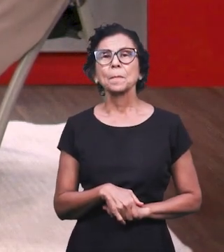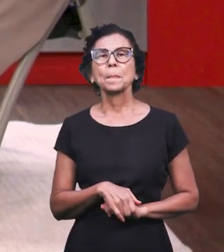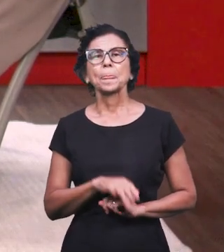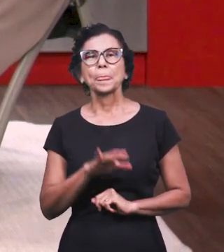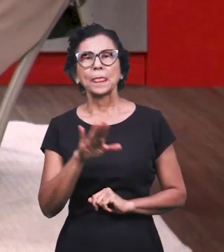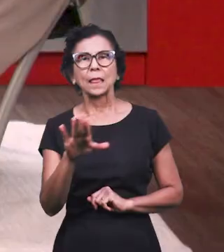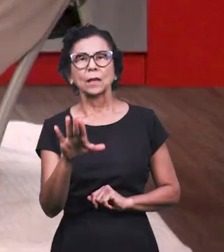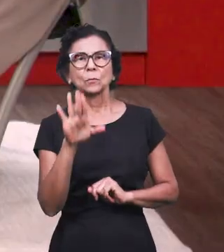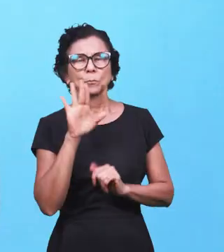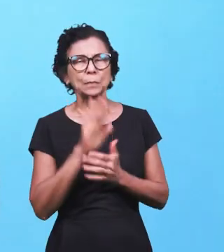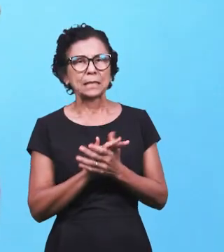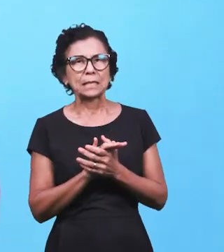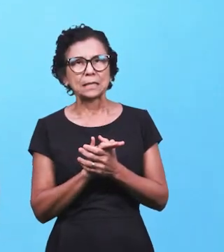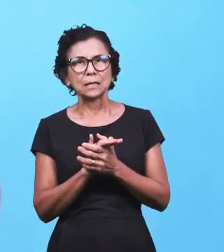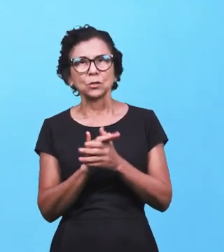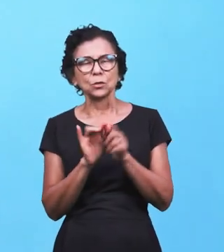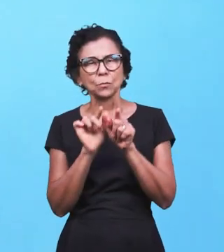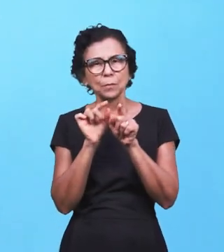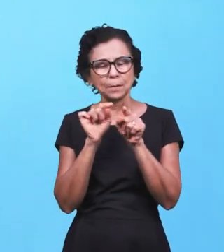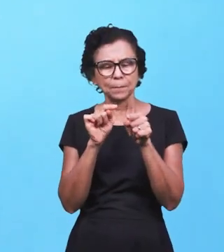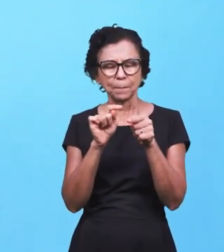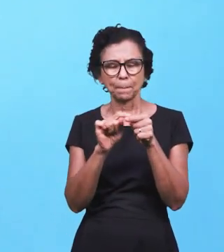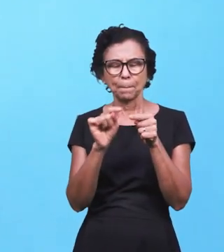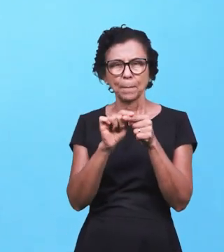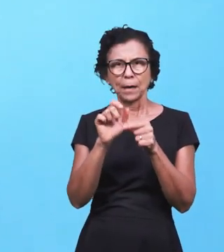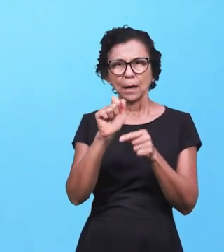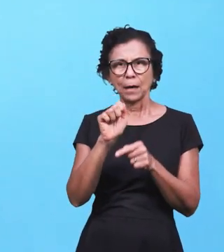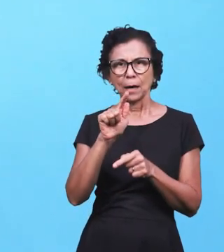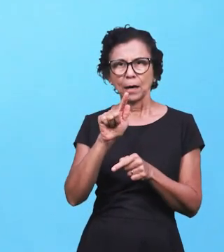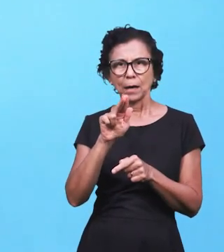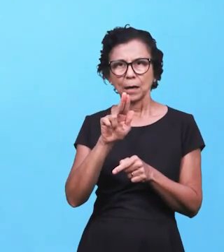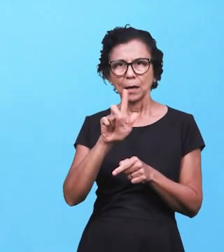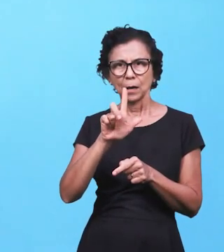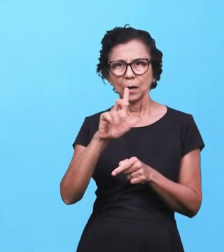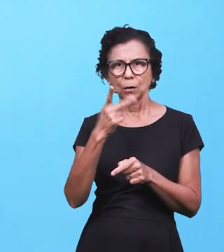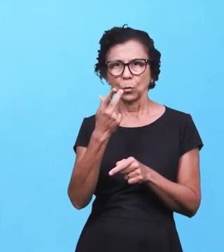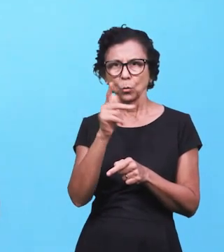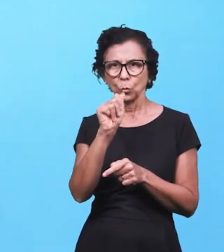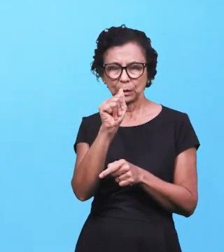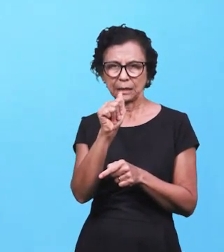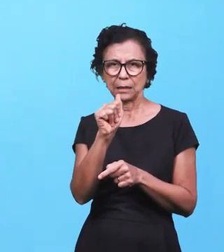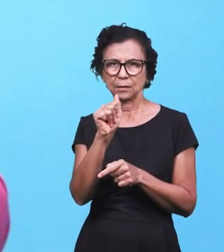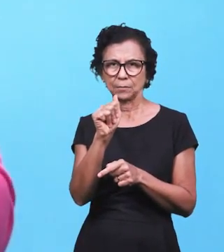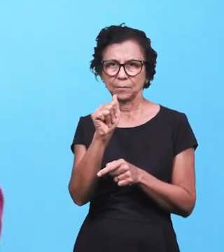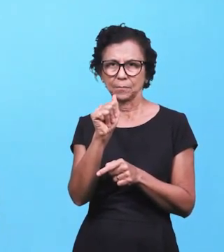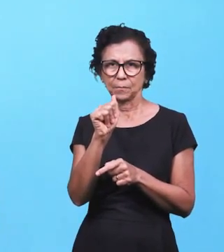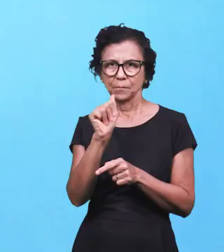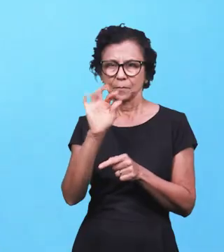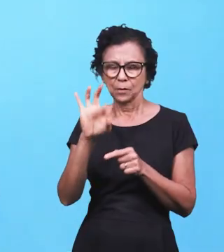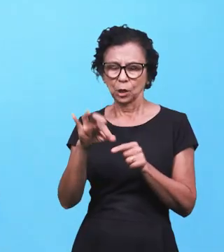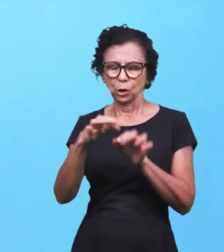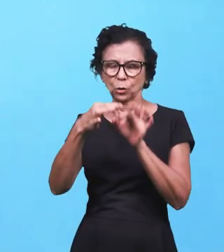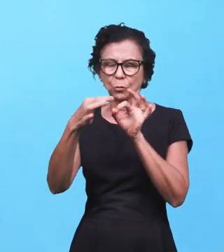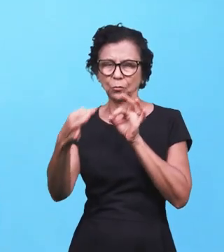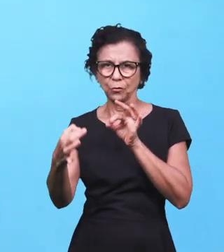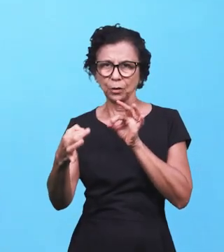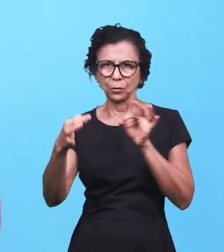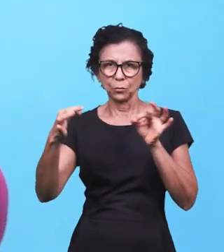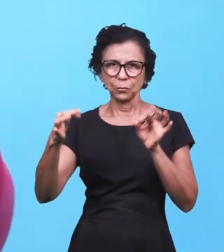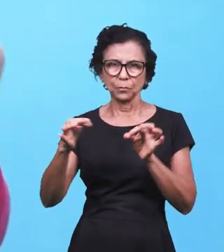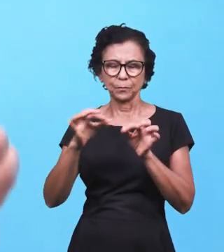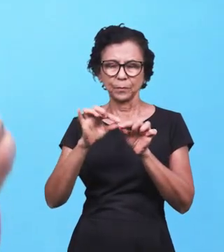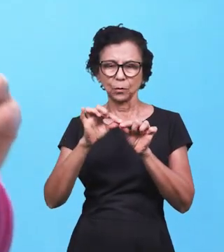uma agulhinha, que ele coloca o fio dental e passa entre o fio ortodôntico. Então é interessante que quem usa aparelho